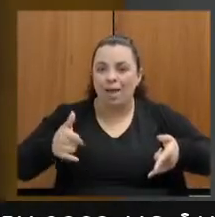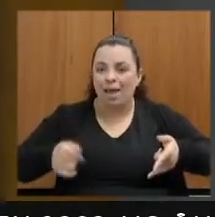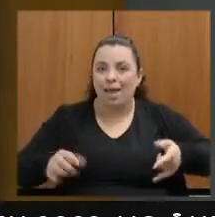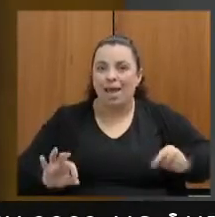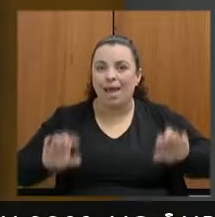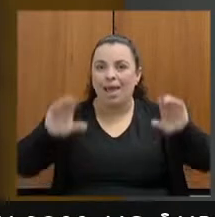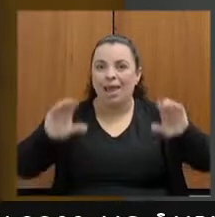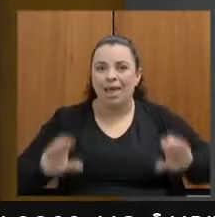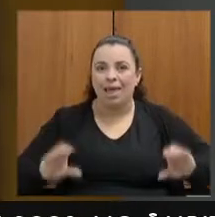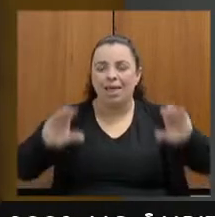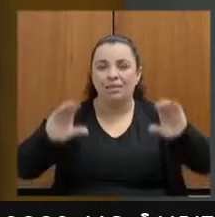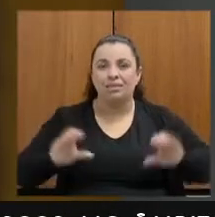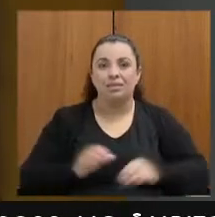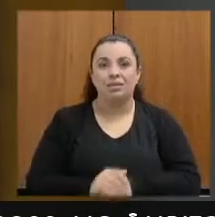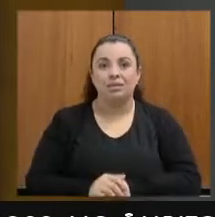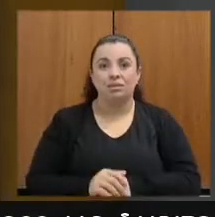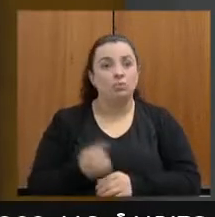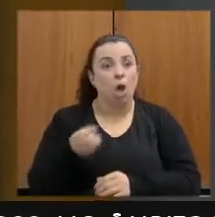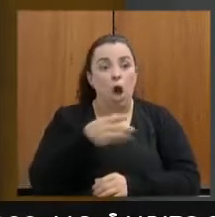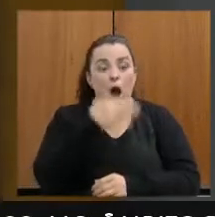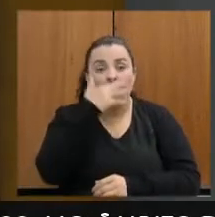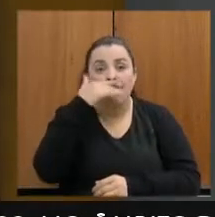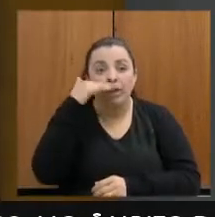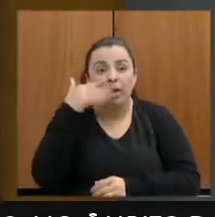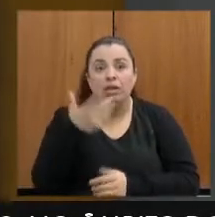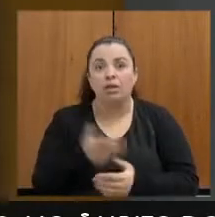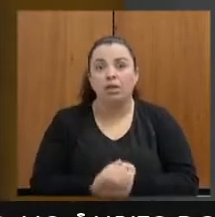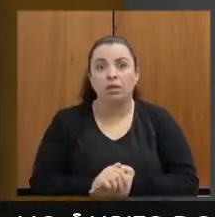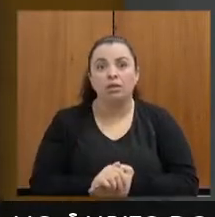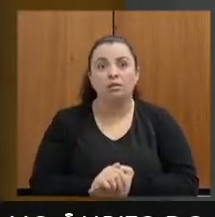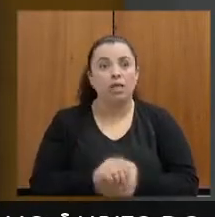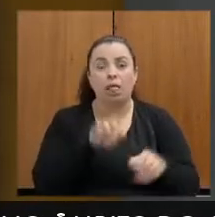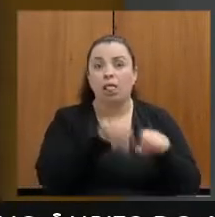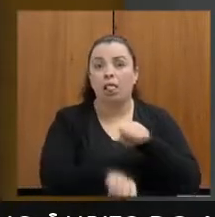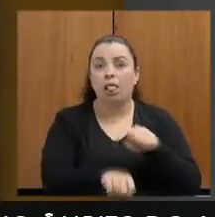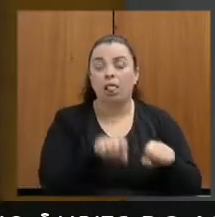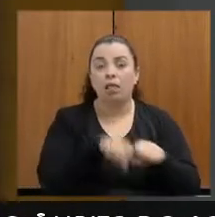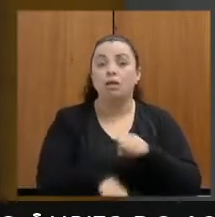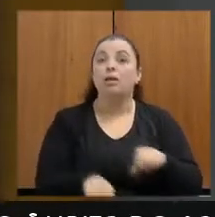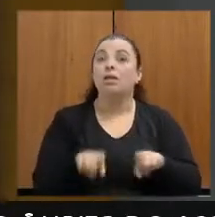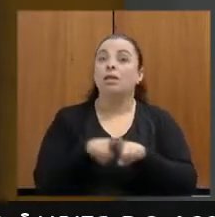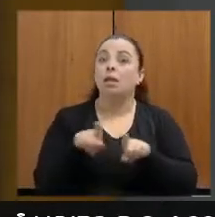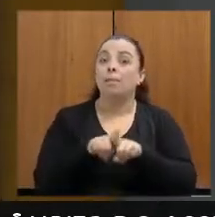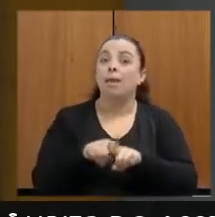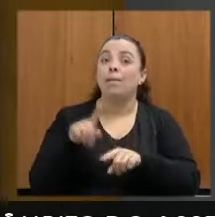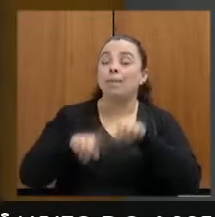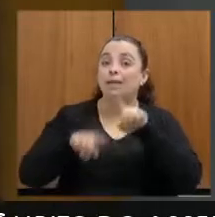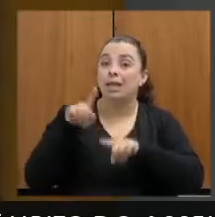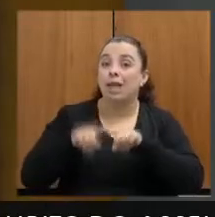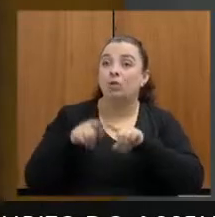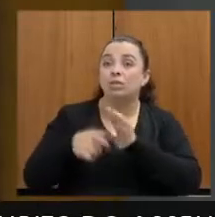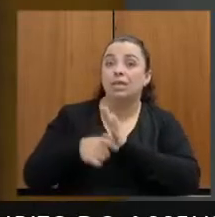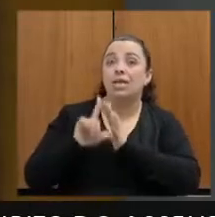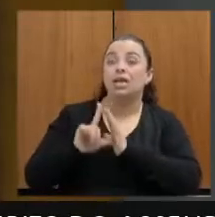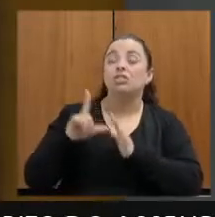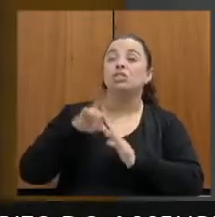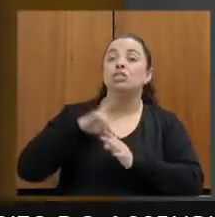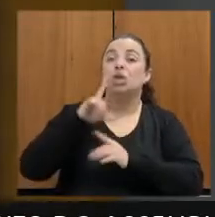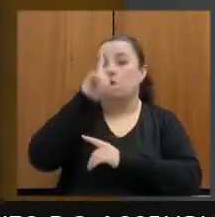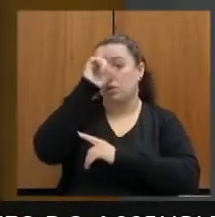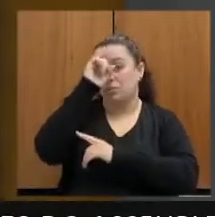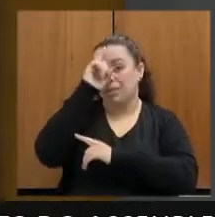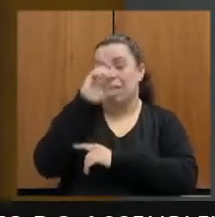materiais senhores deputados que estavam no hospital de campanha aquele mês e tal que